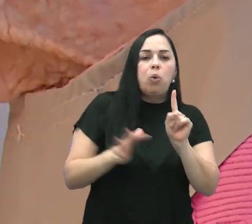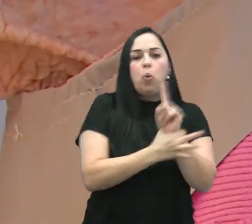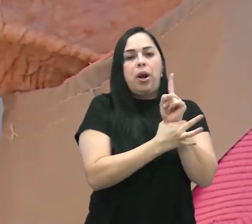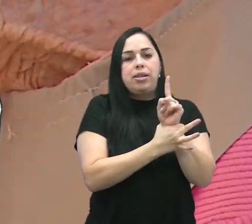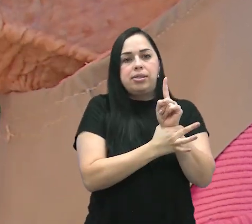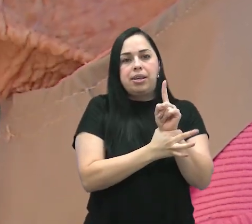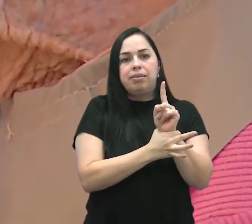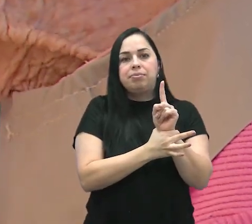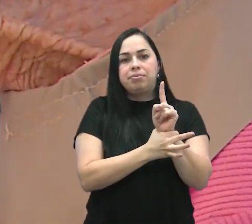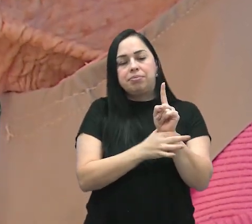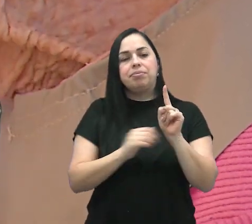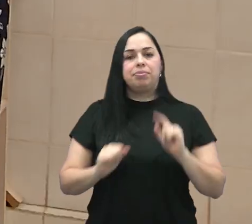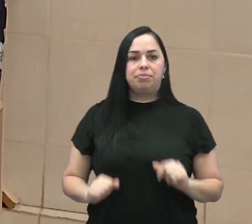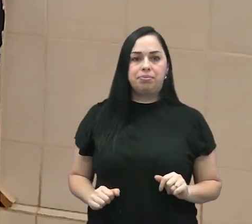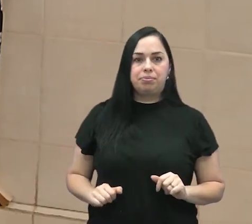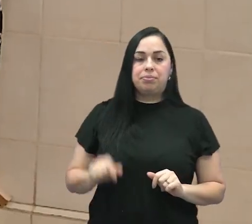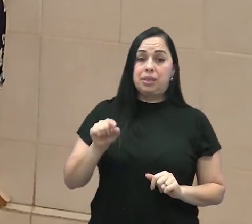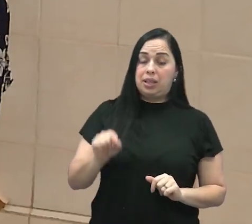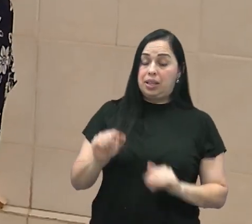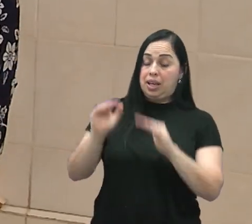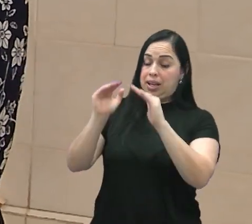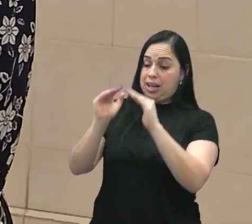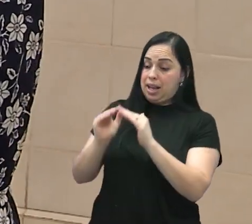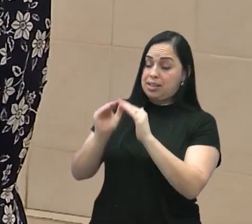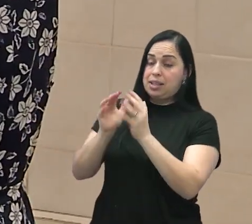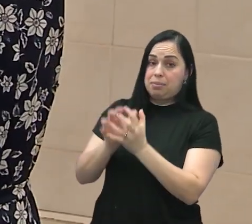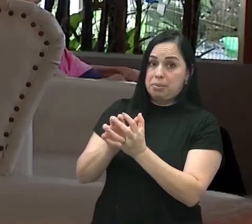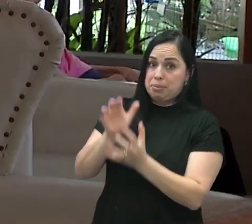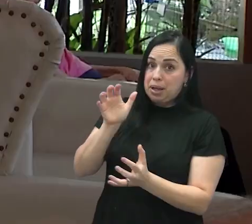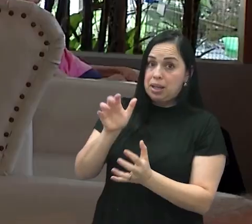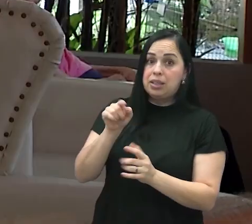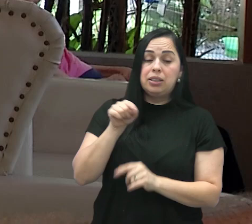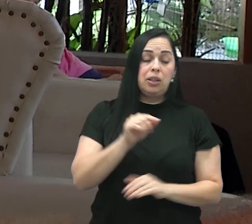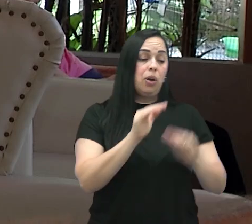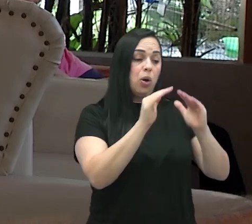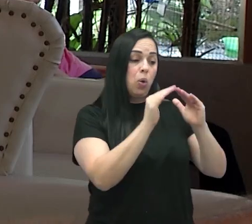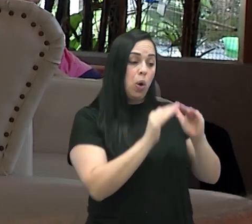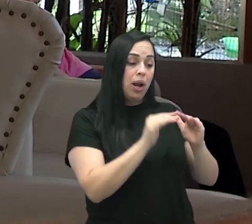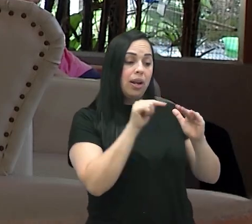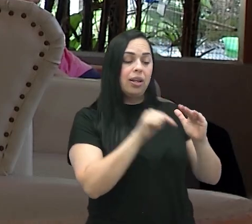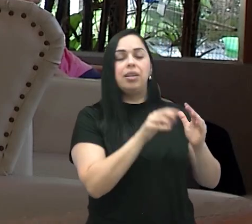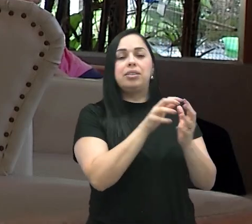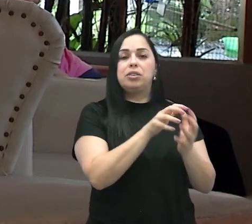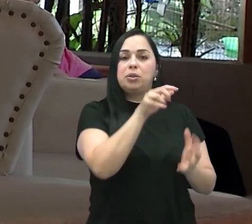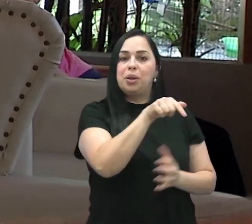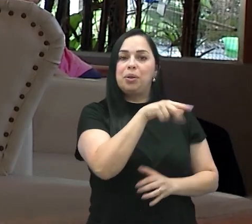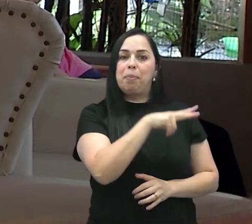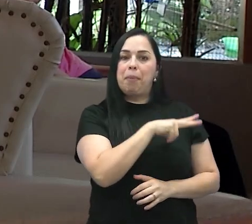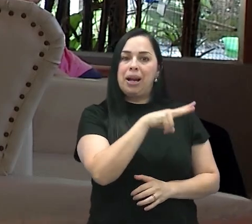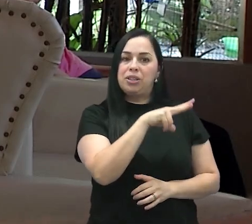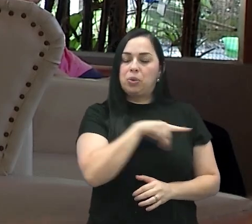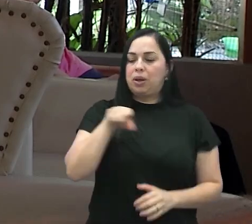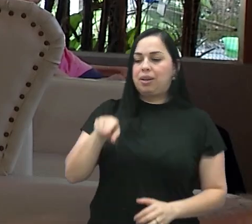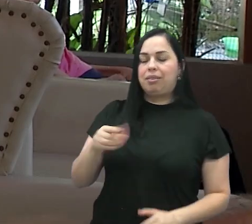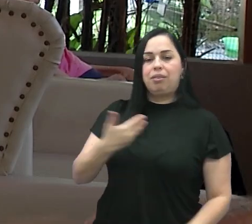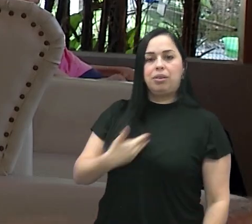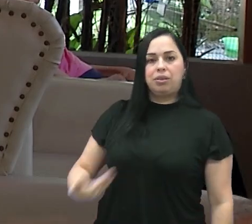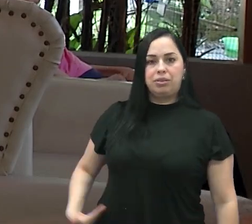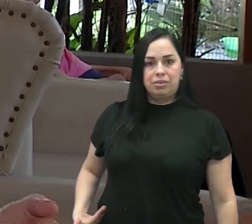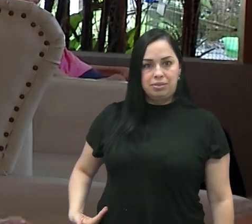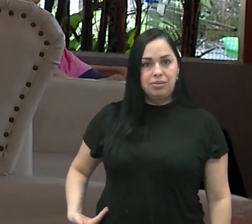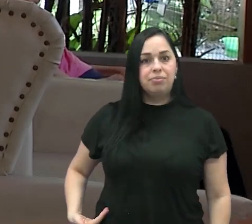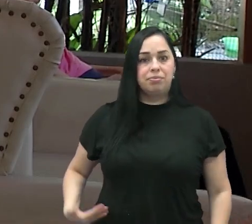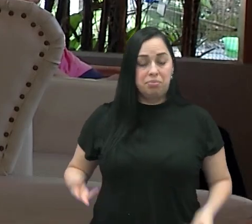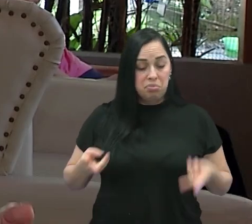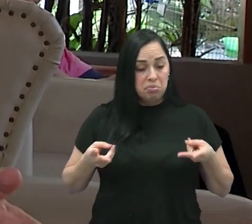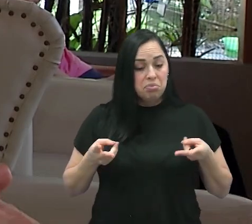conforto, segurança e atividades humanizadas. São os residenciais para idosos, públicos ou privados, que são chamados